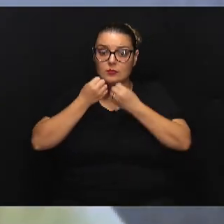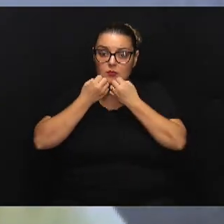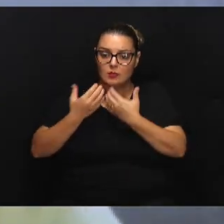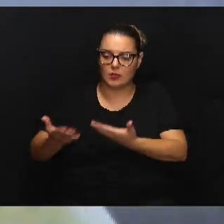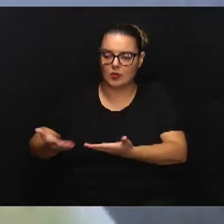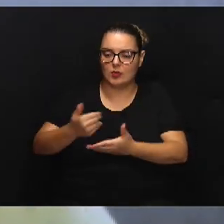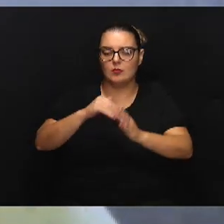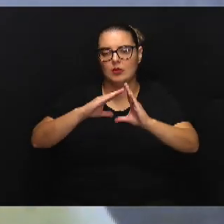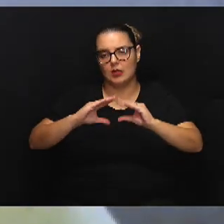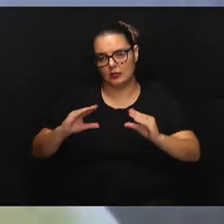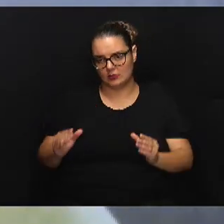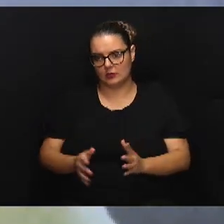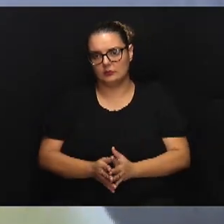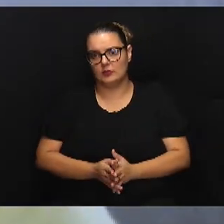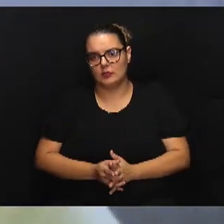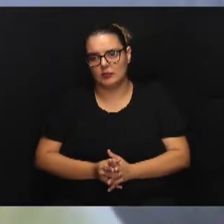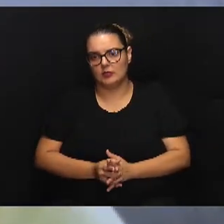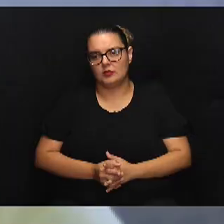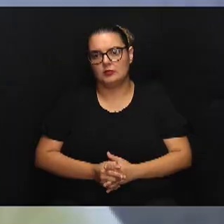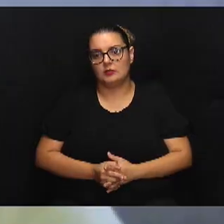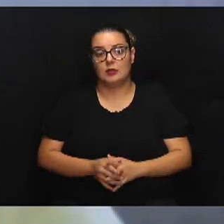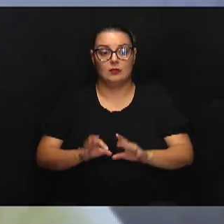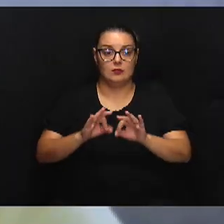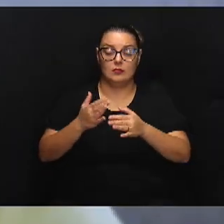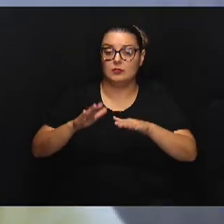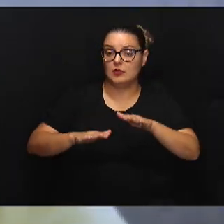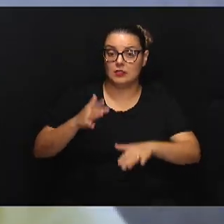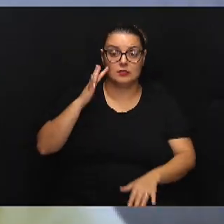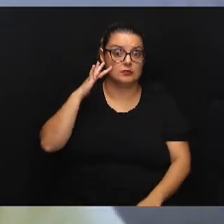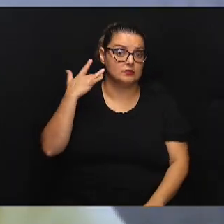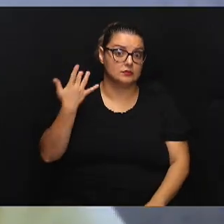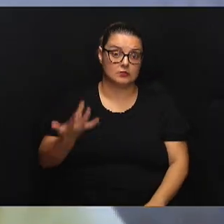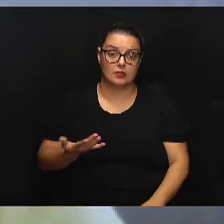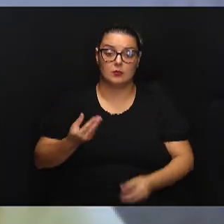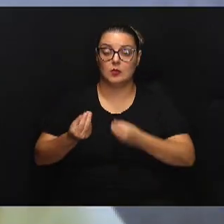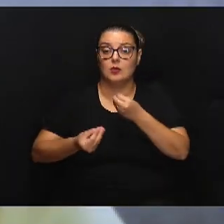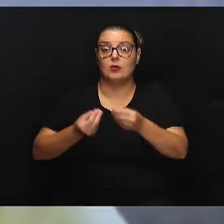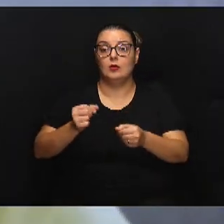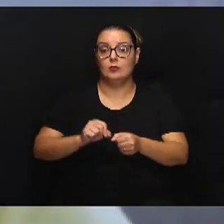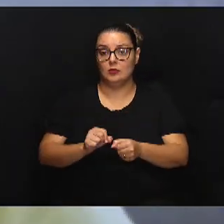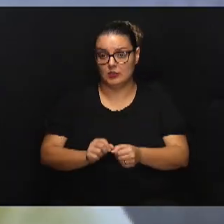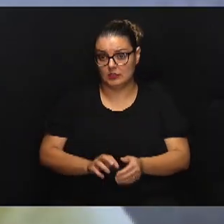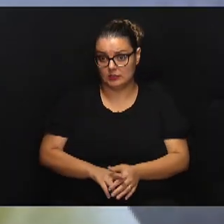acolhimento. A família muitas vezes não sabe como fazer.